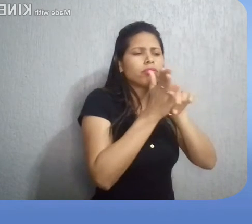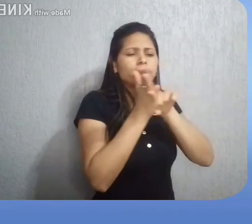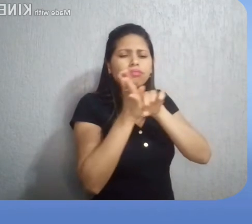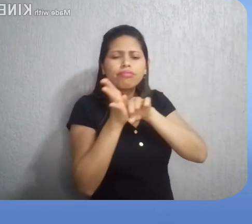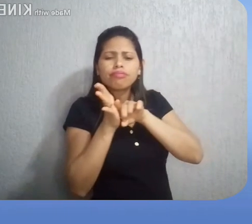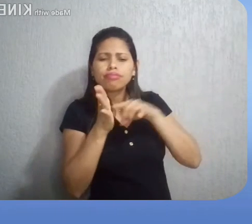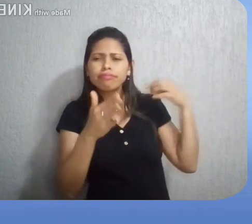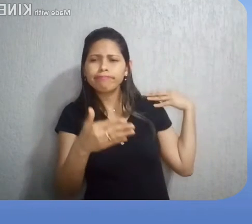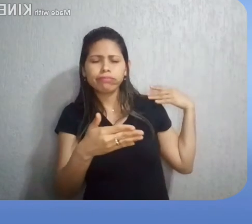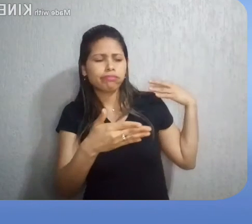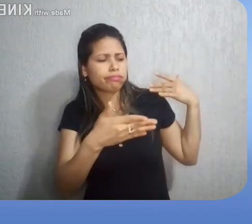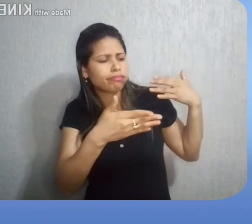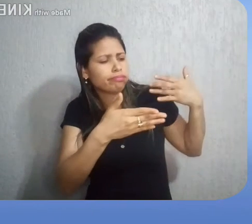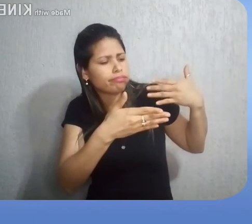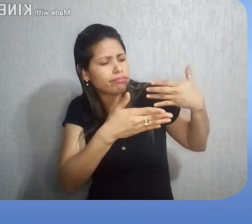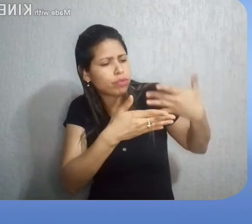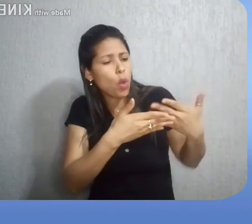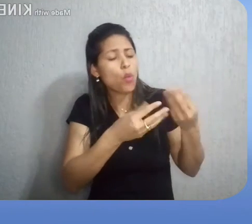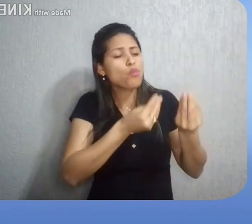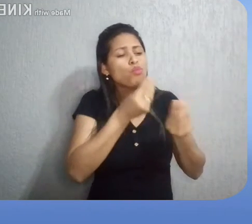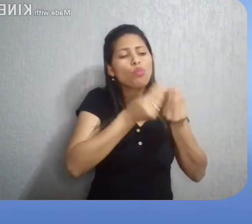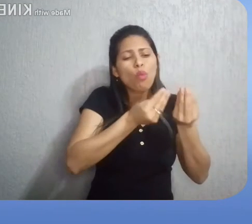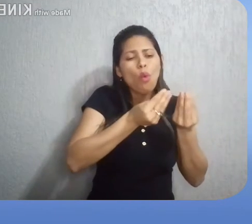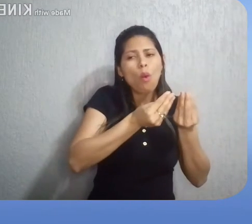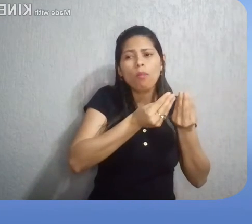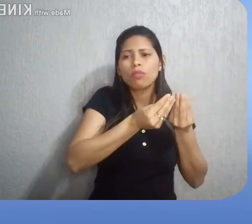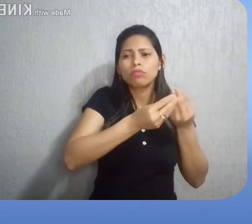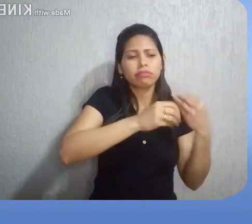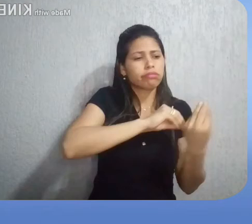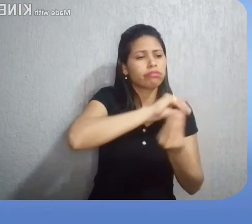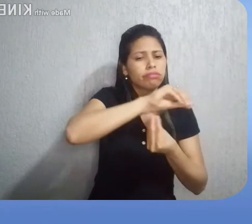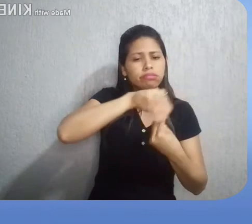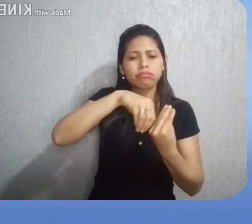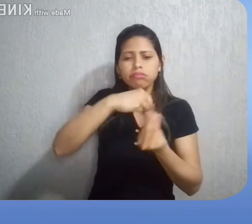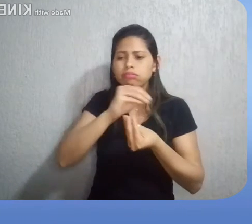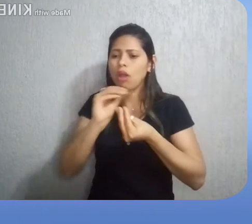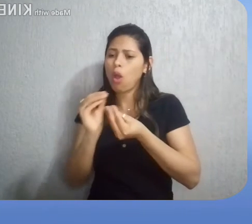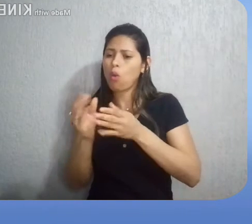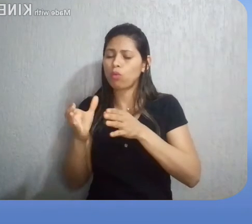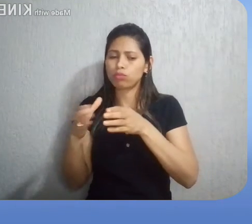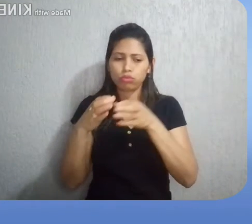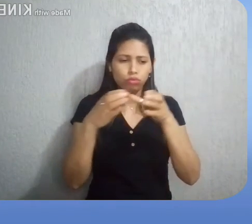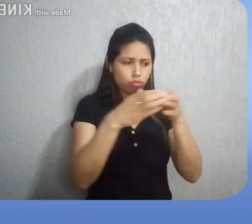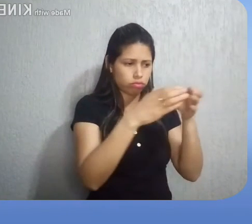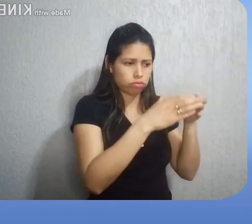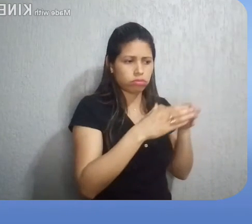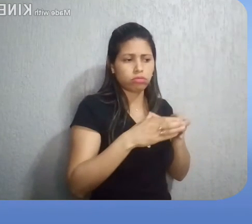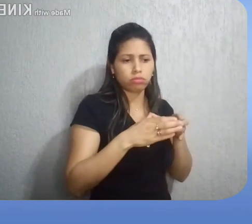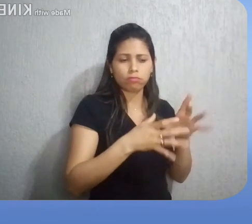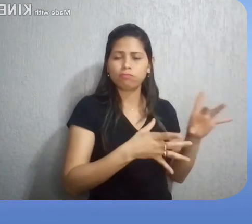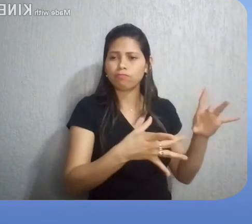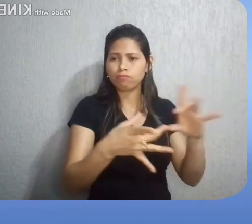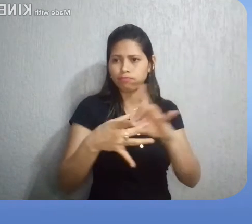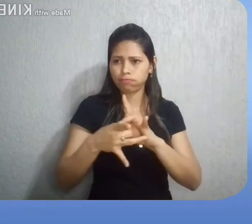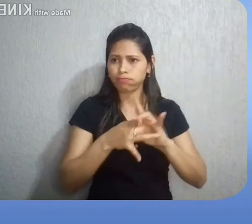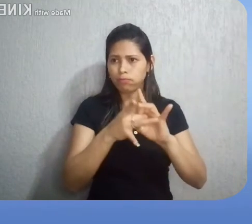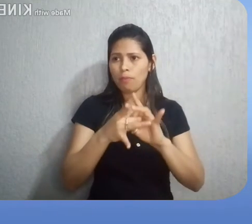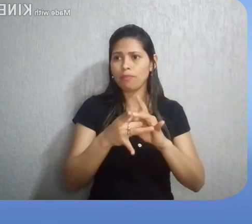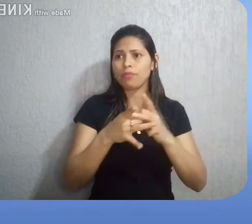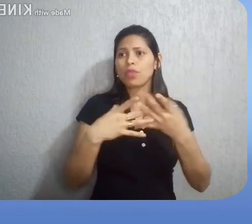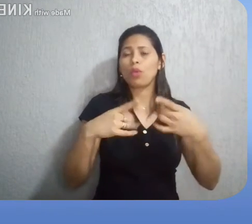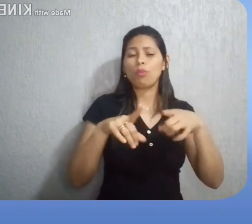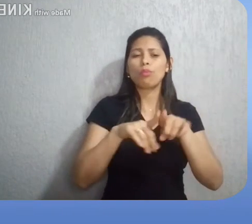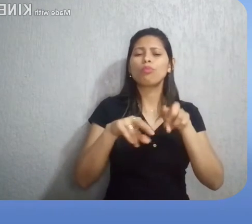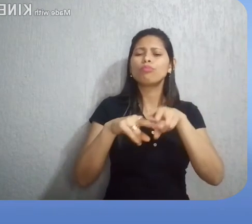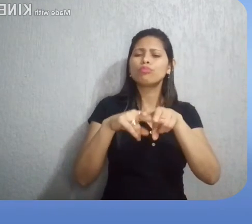seja, qual espécie teria vindo primeiro, qual que teria surgido a partir dela e assim por diante, e a relação que